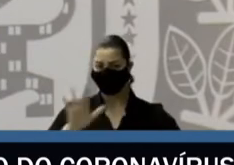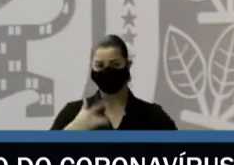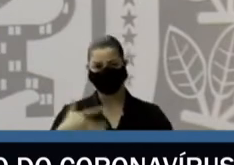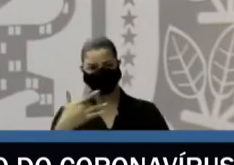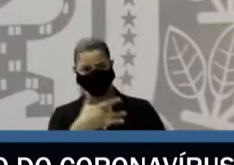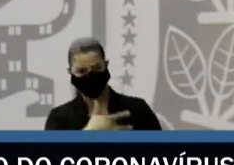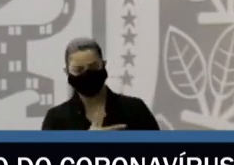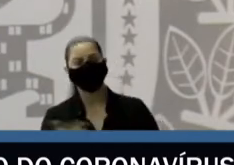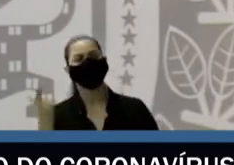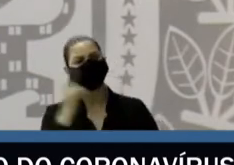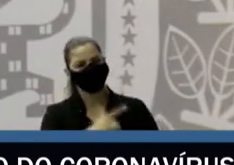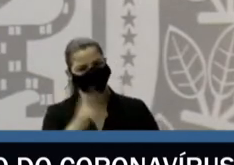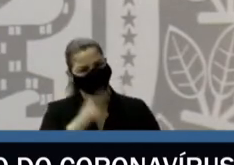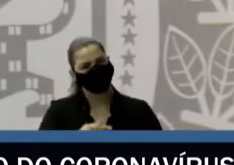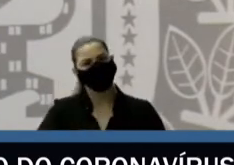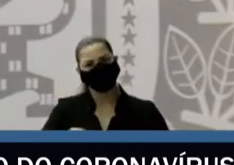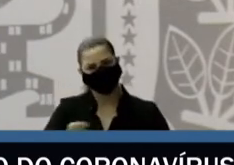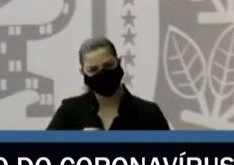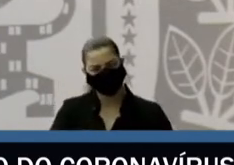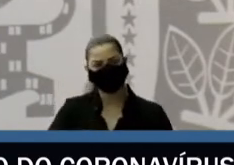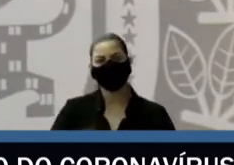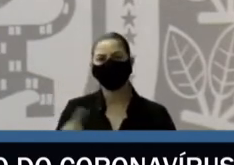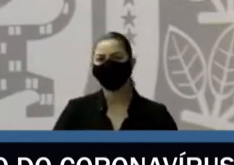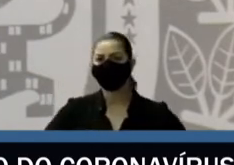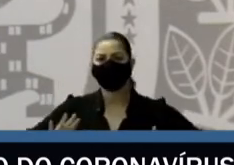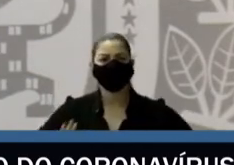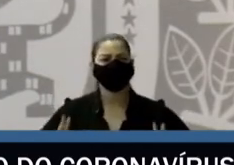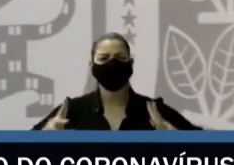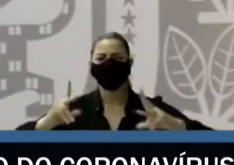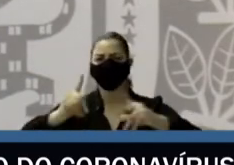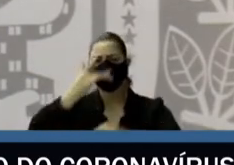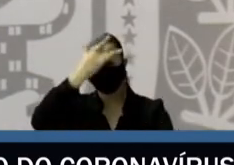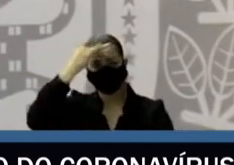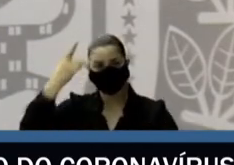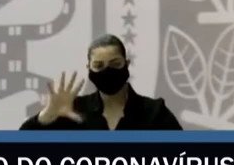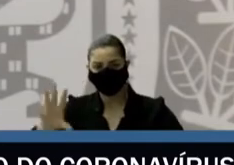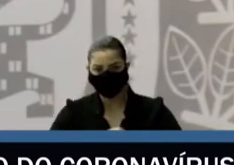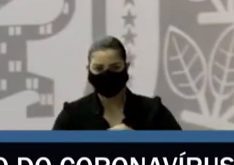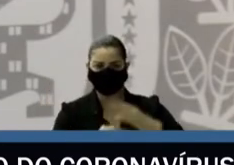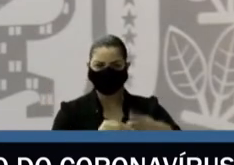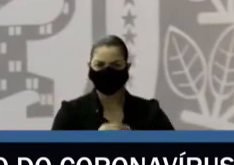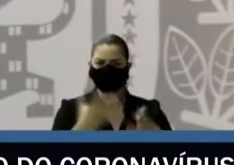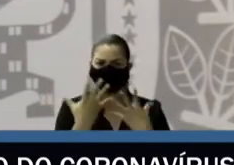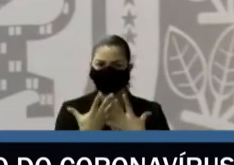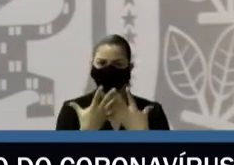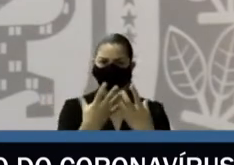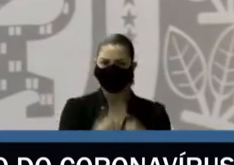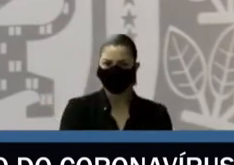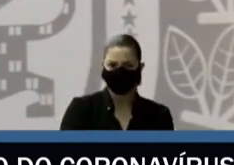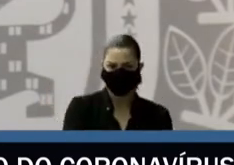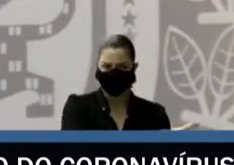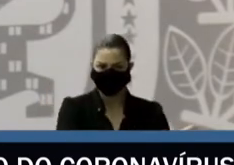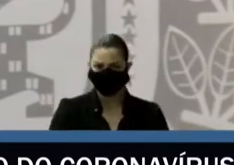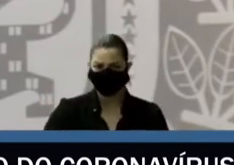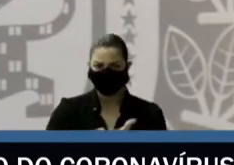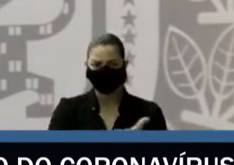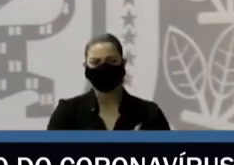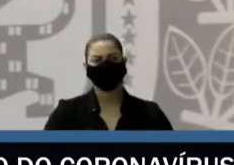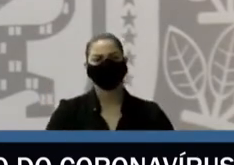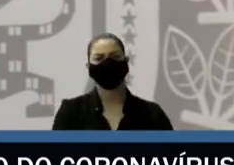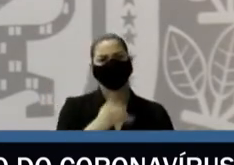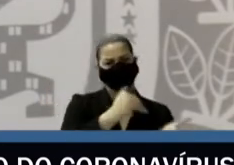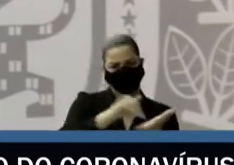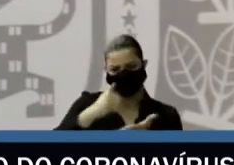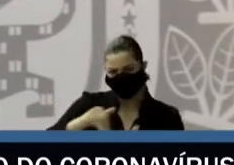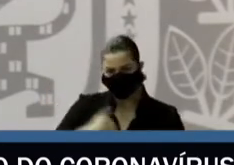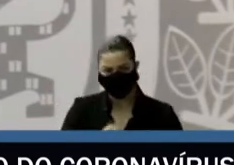tem obtido êxito graças ao envolvimento de todos, né? Os municípios, Secretaria de Saúde, toda a